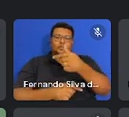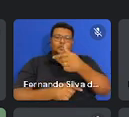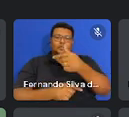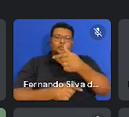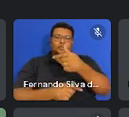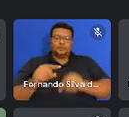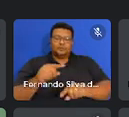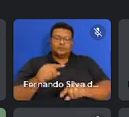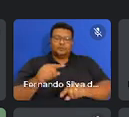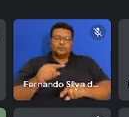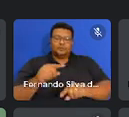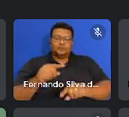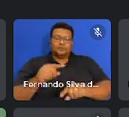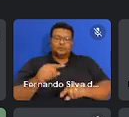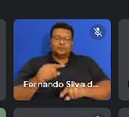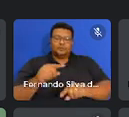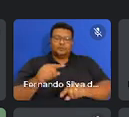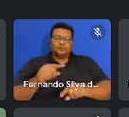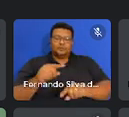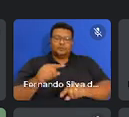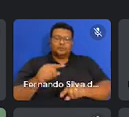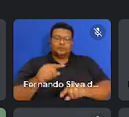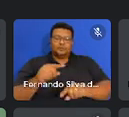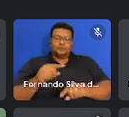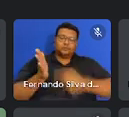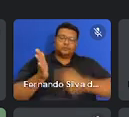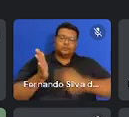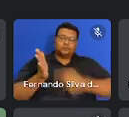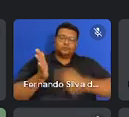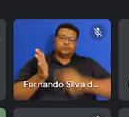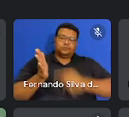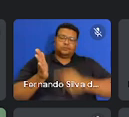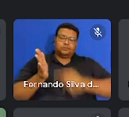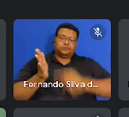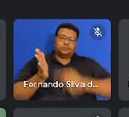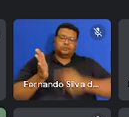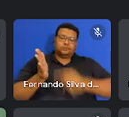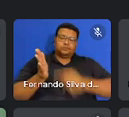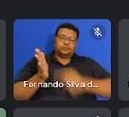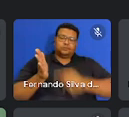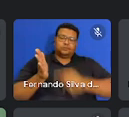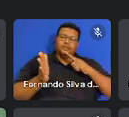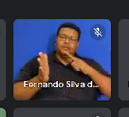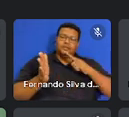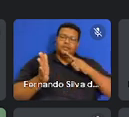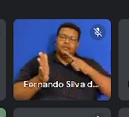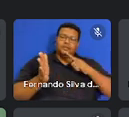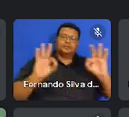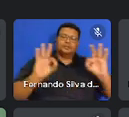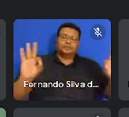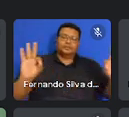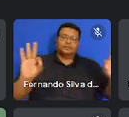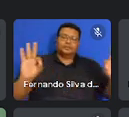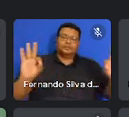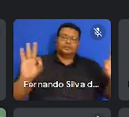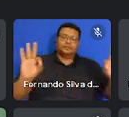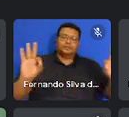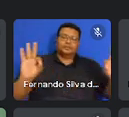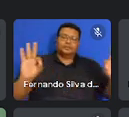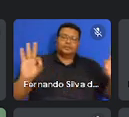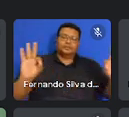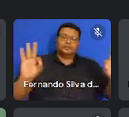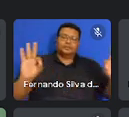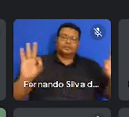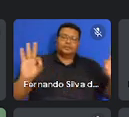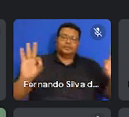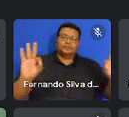função. Em relação ao gráfico, gente, é importante que vocês tentem, como eu já gastei